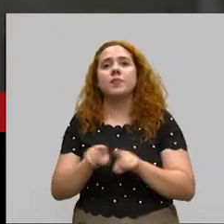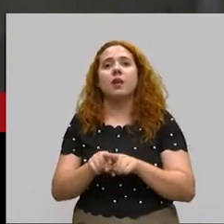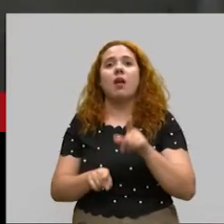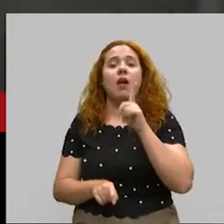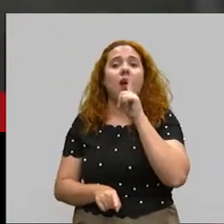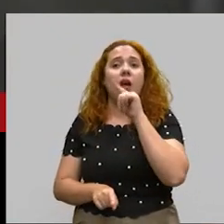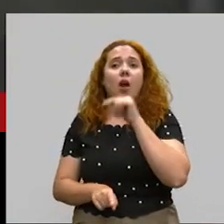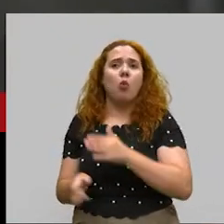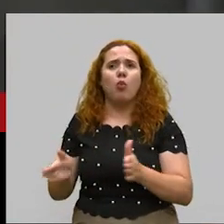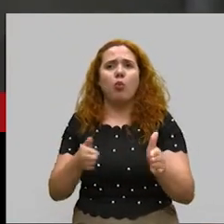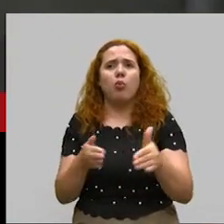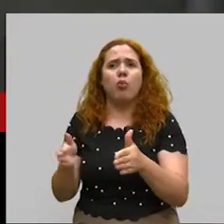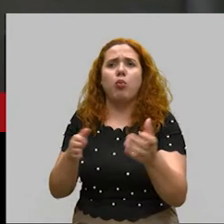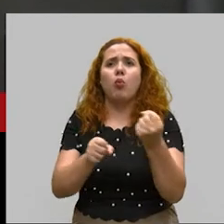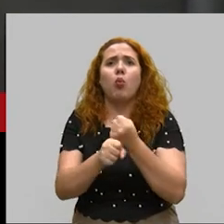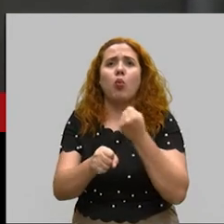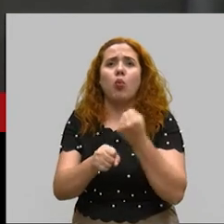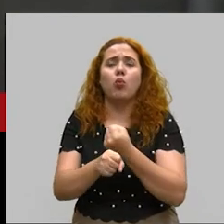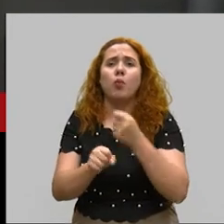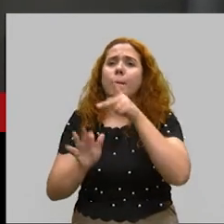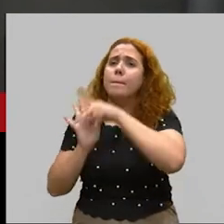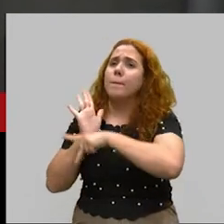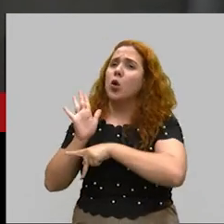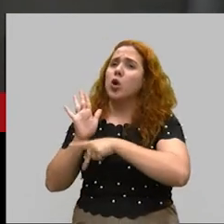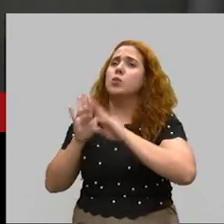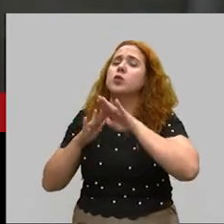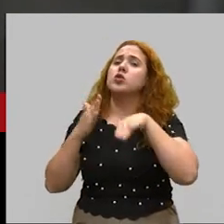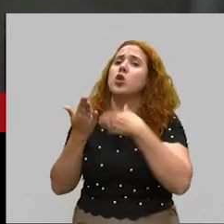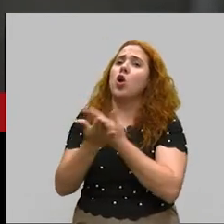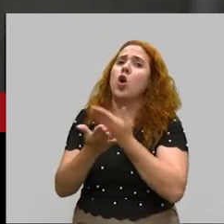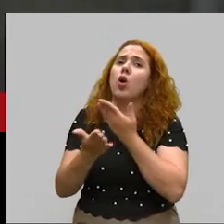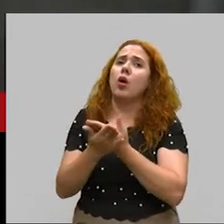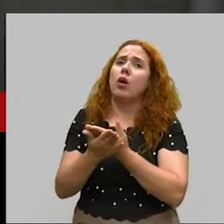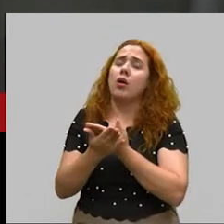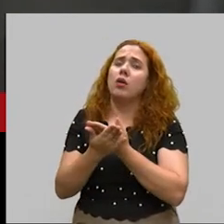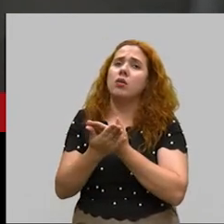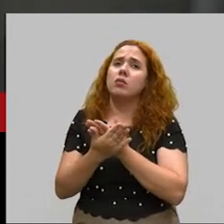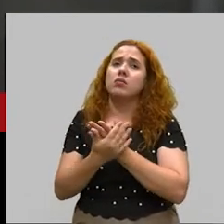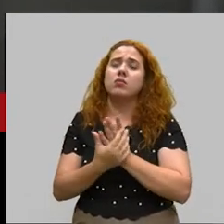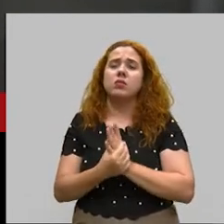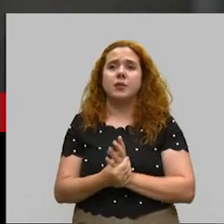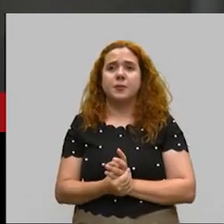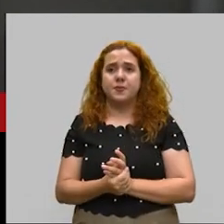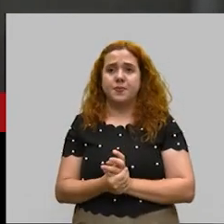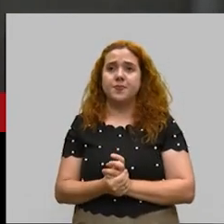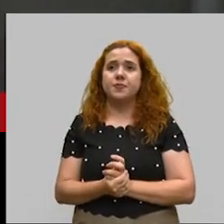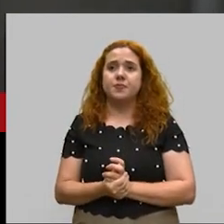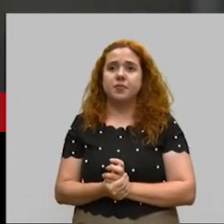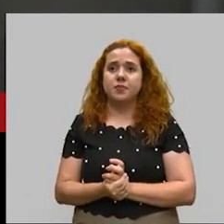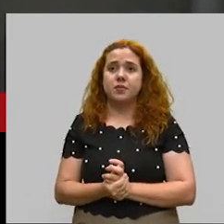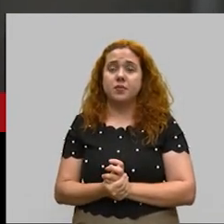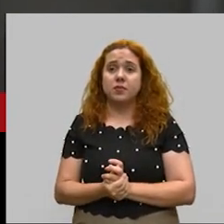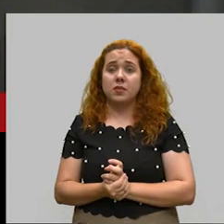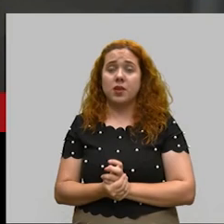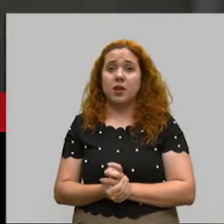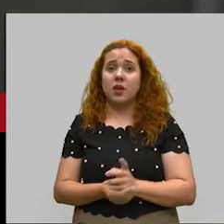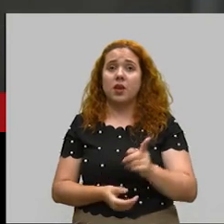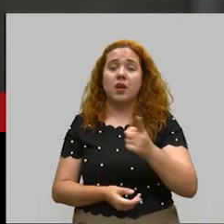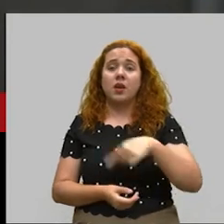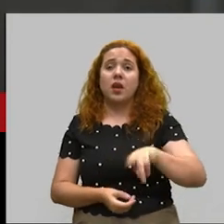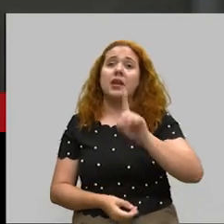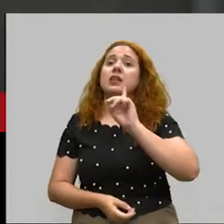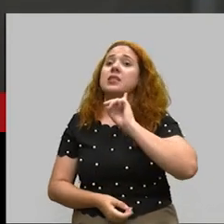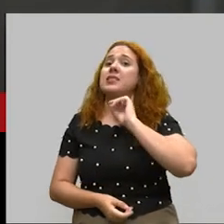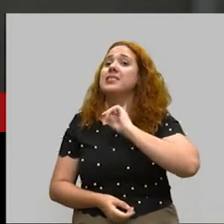Machados construiu um projeto e uma escola geraizeiras né porque eles são dos Gerais